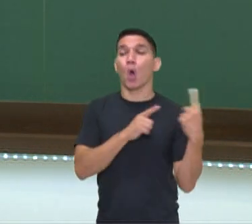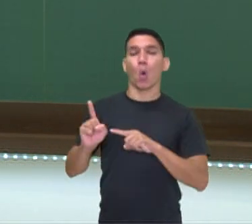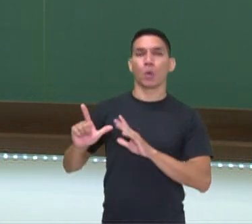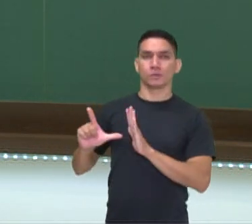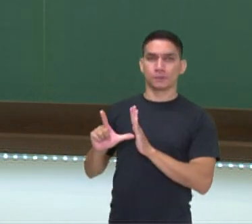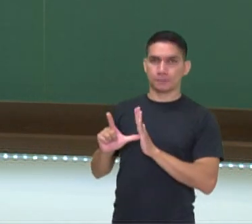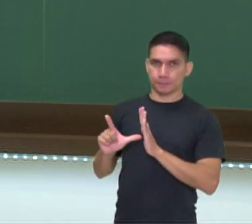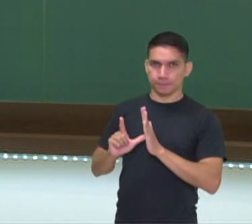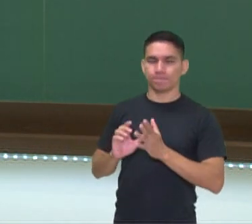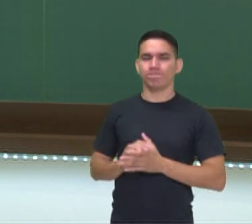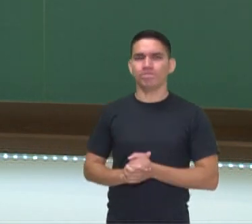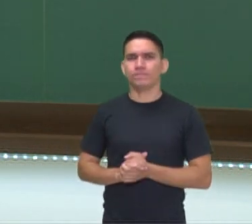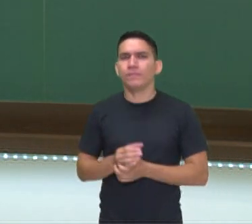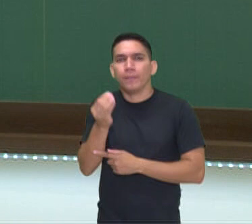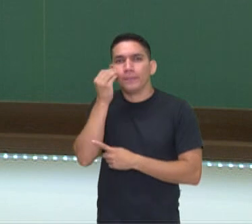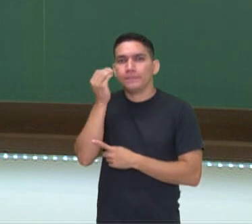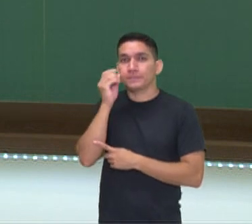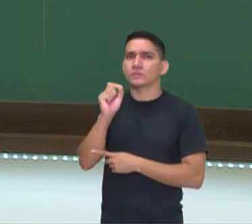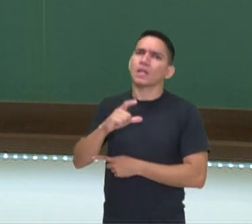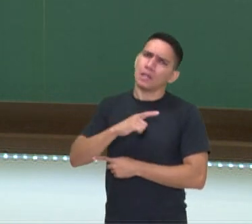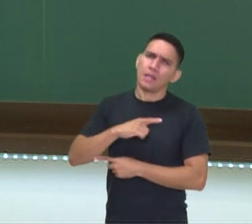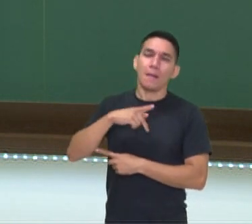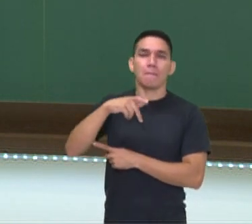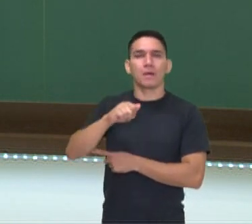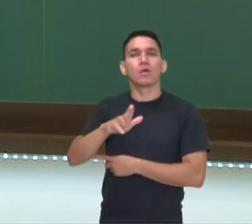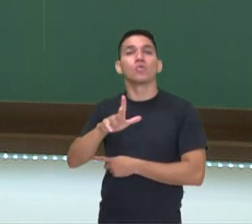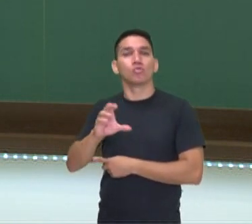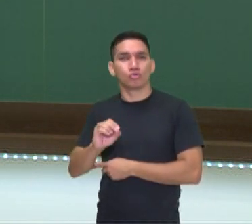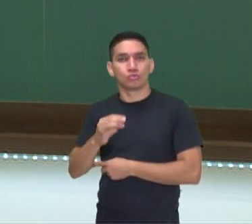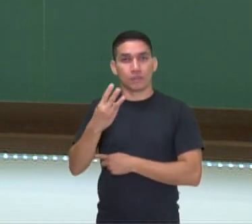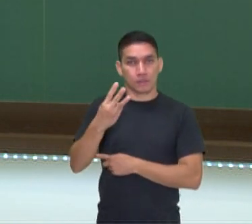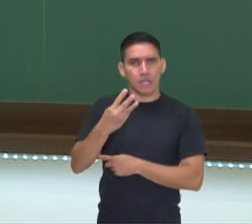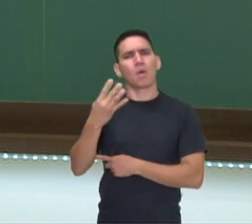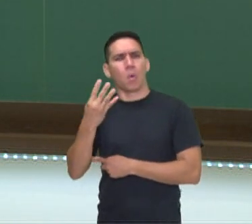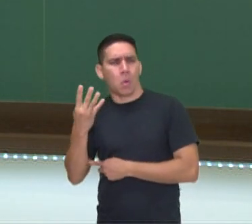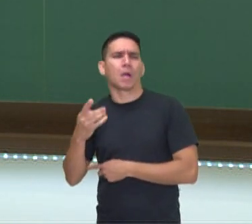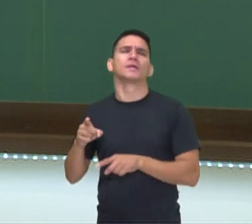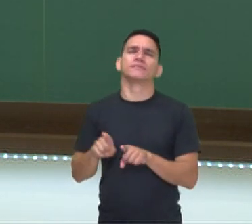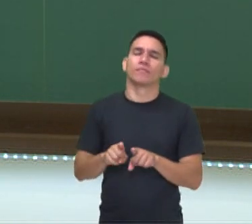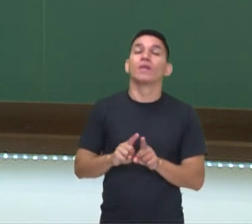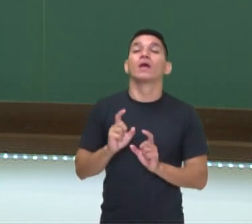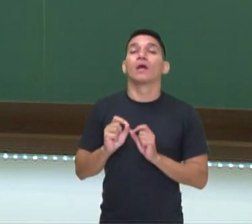para derrubar, né? Depois de Paulo III, Paulo IV, ele se torna lá em